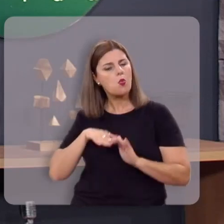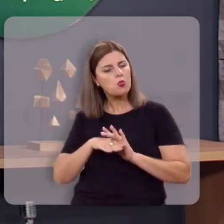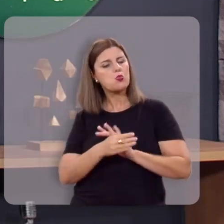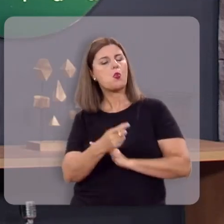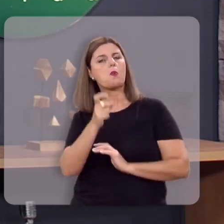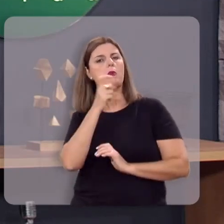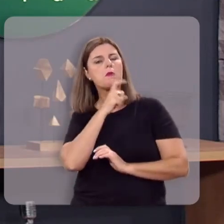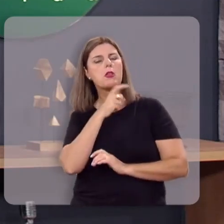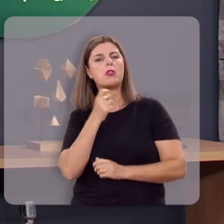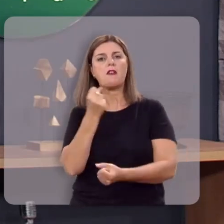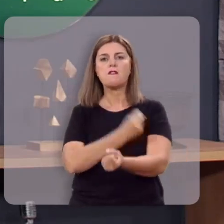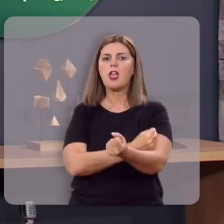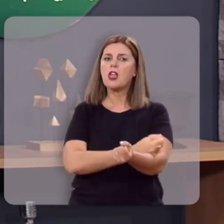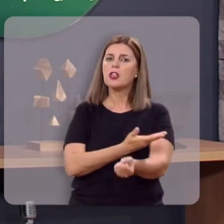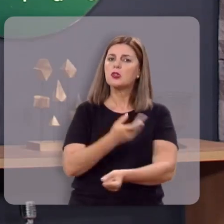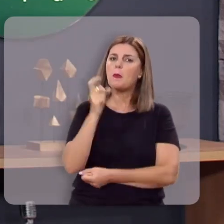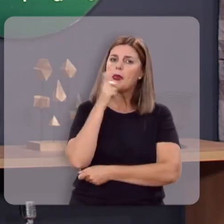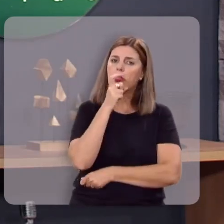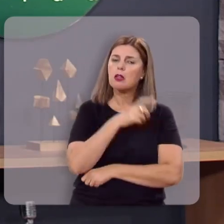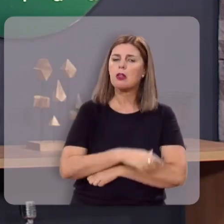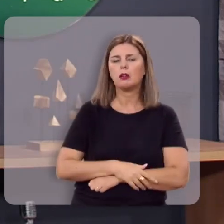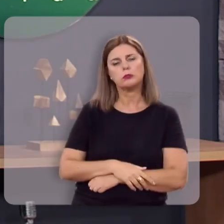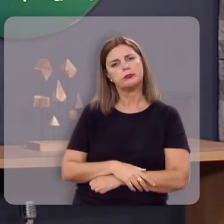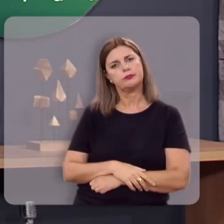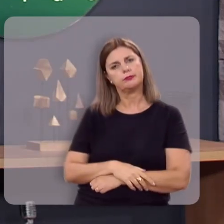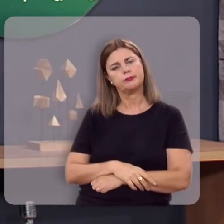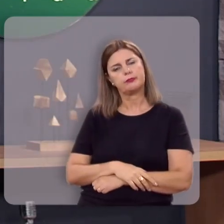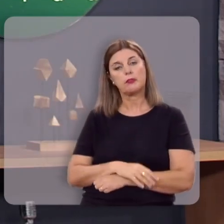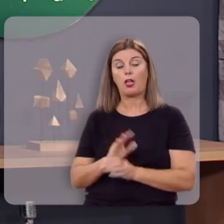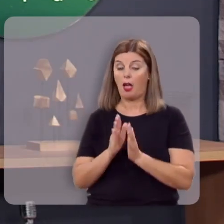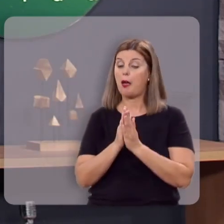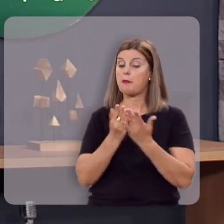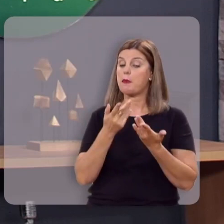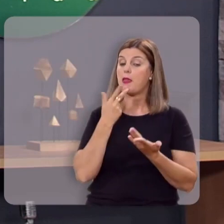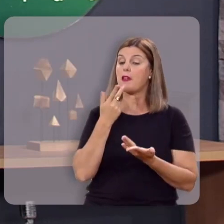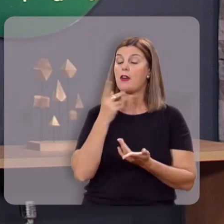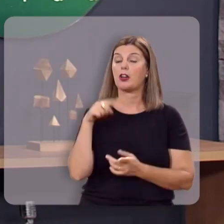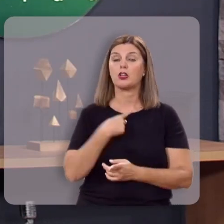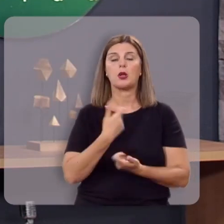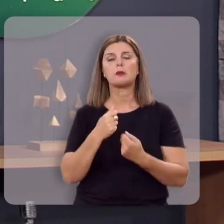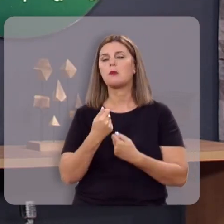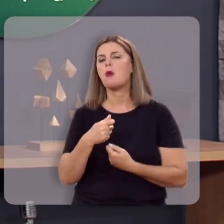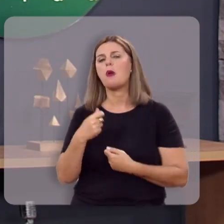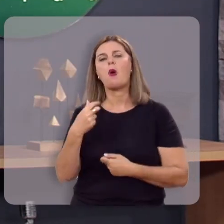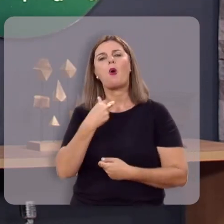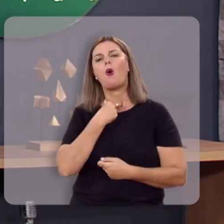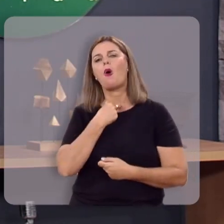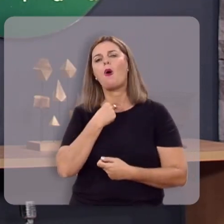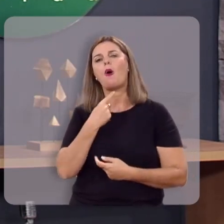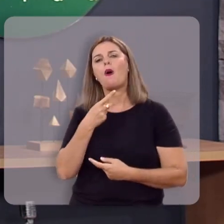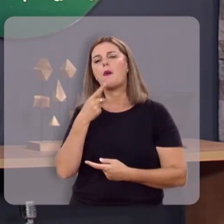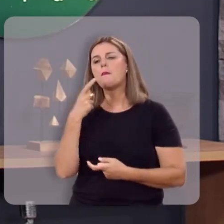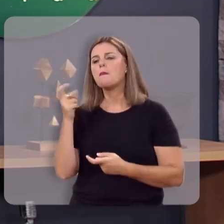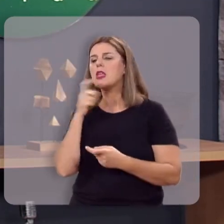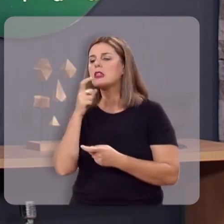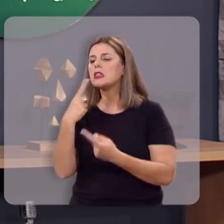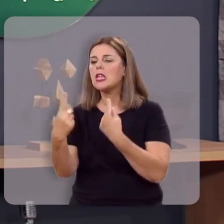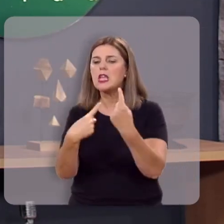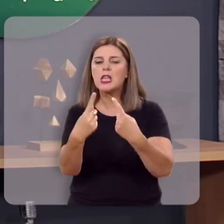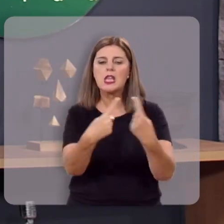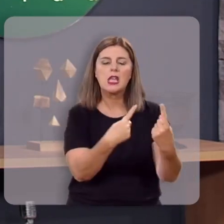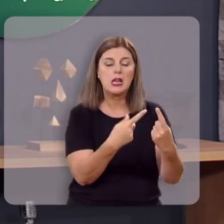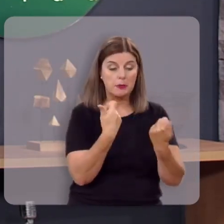hábito mentir, já é vício mentir. A Bíblia diz que nós não devemos mentir uns aos outros, para falar a